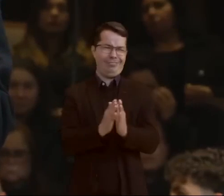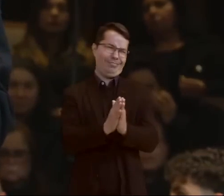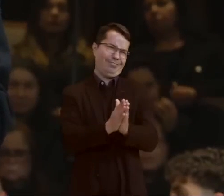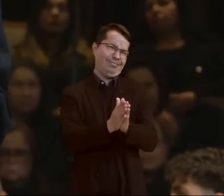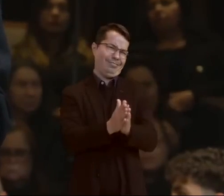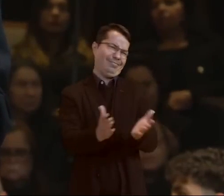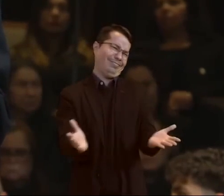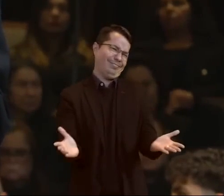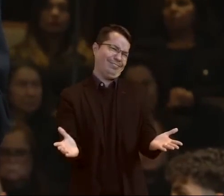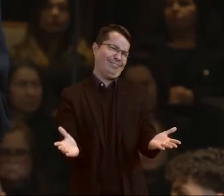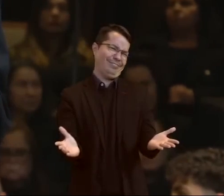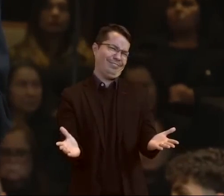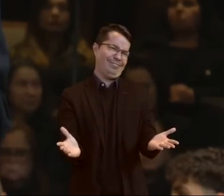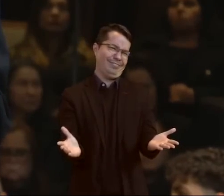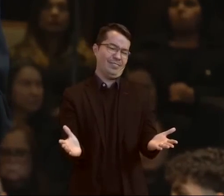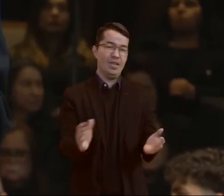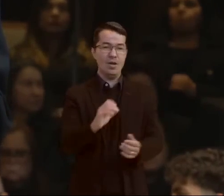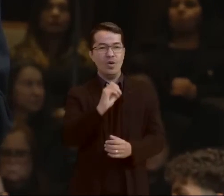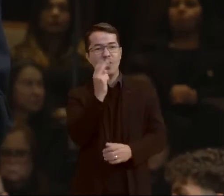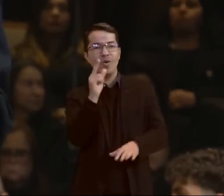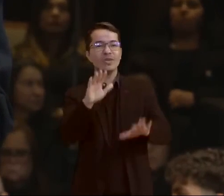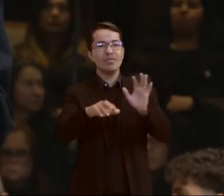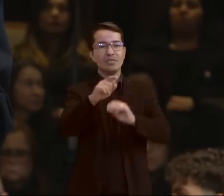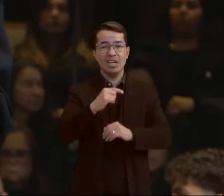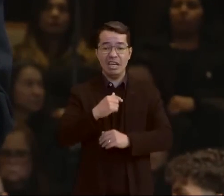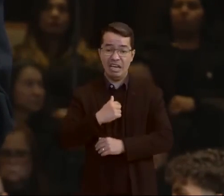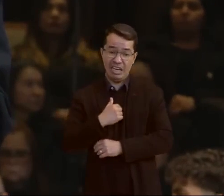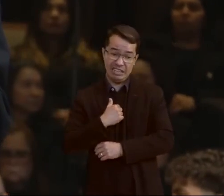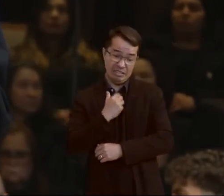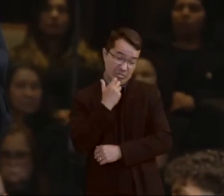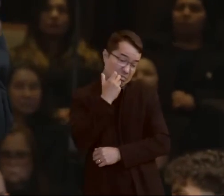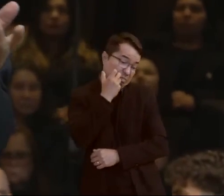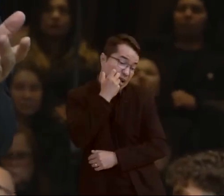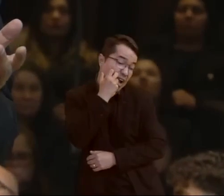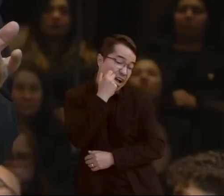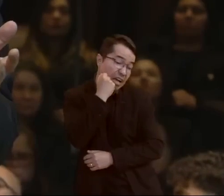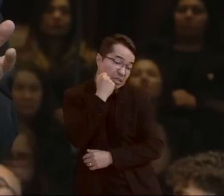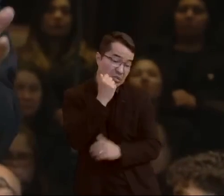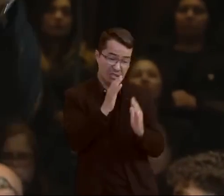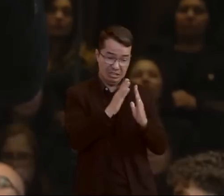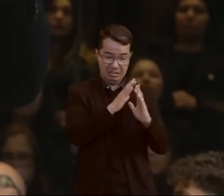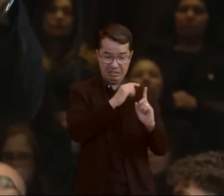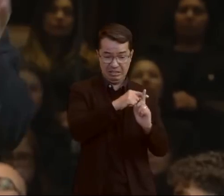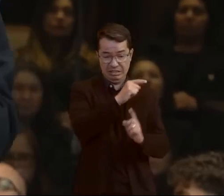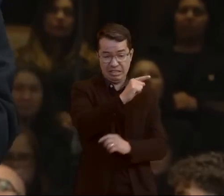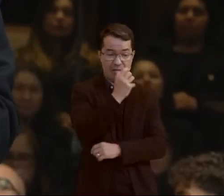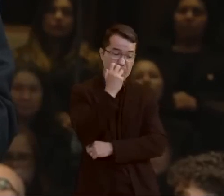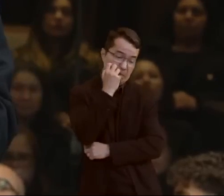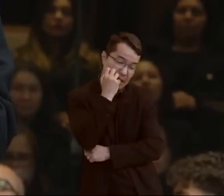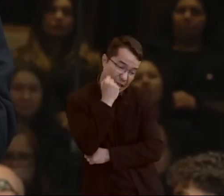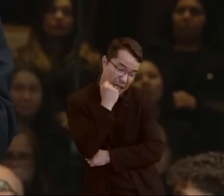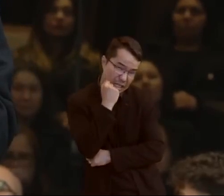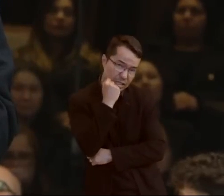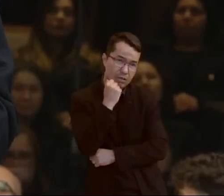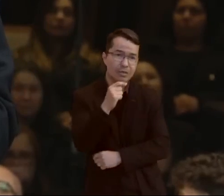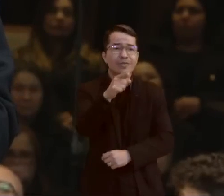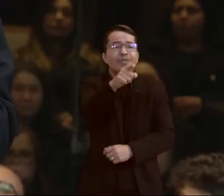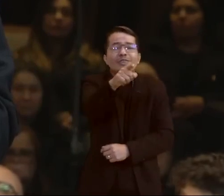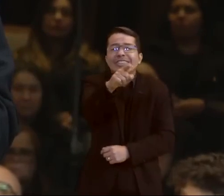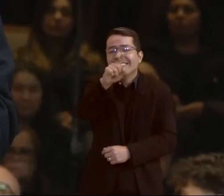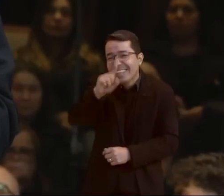Eu sou alguém magoado com a igreja. A igreja é você, então você está magoado com você mesmo.